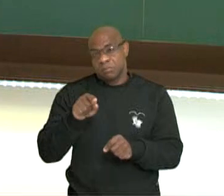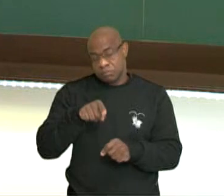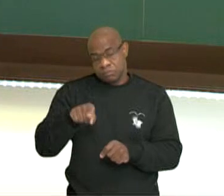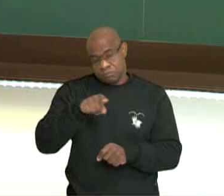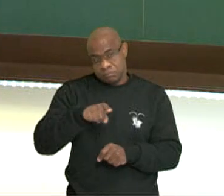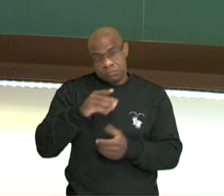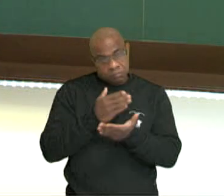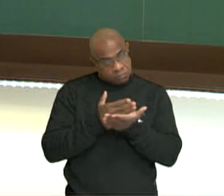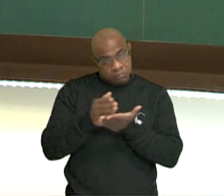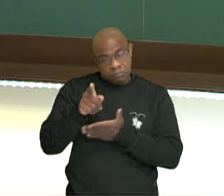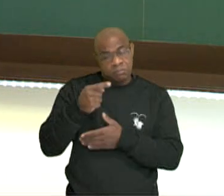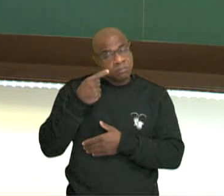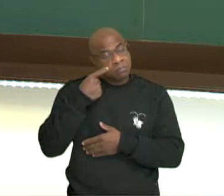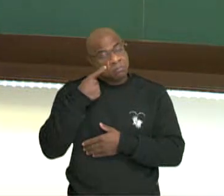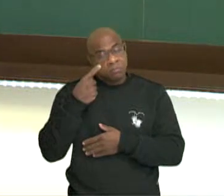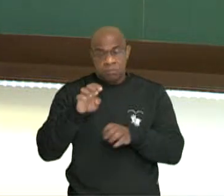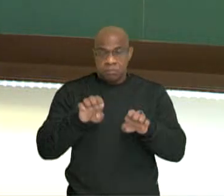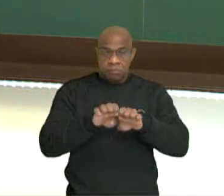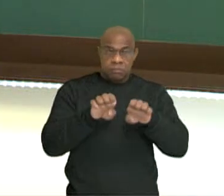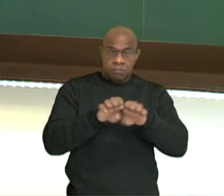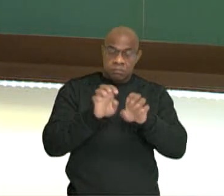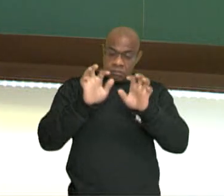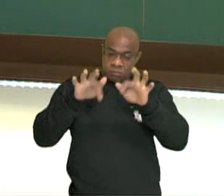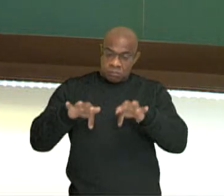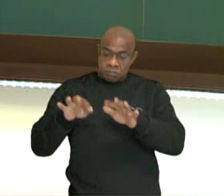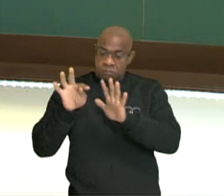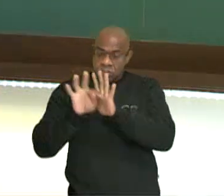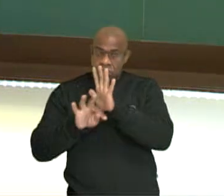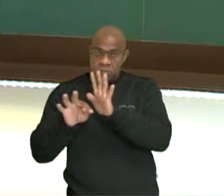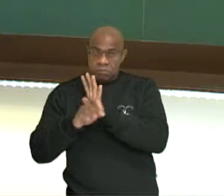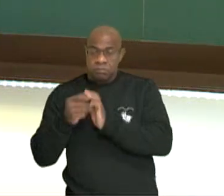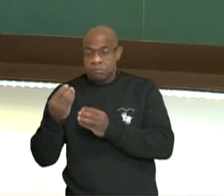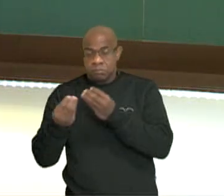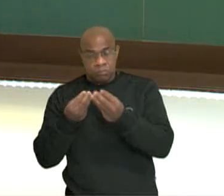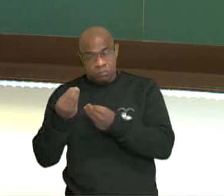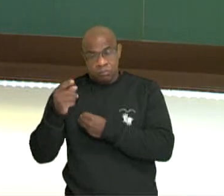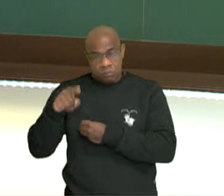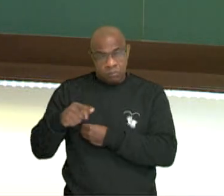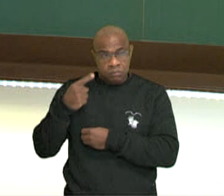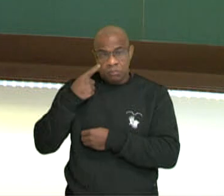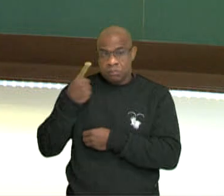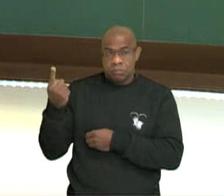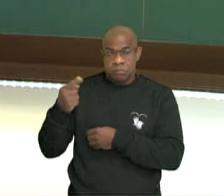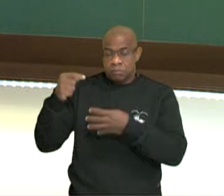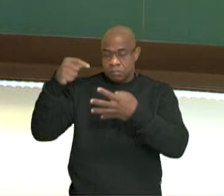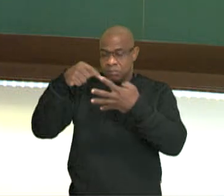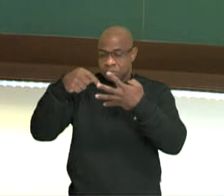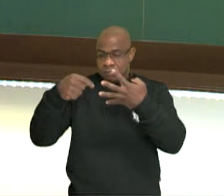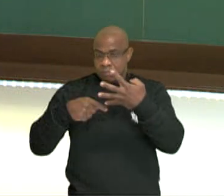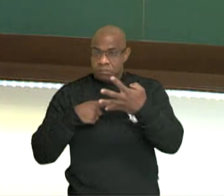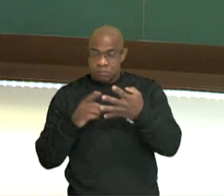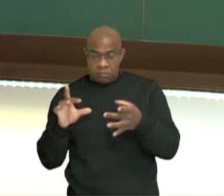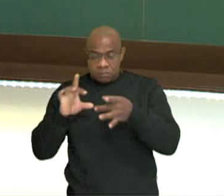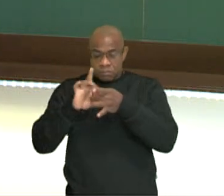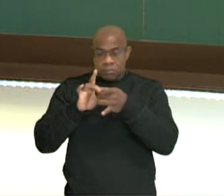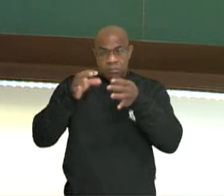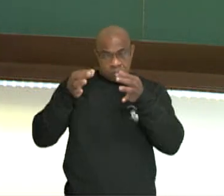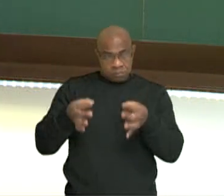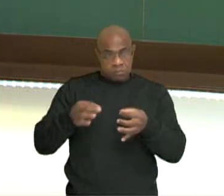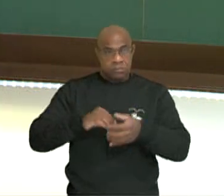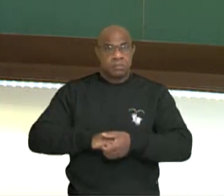você verifica a estrutura final aqui do seu texto, né? Vendo se está direitinho como a gente